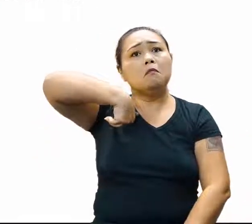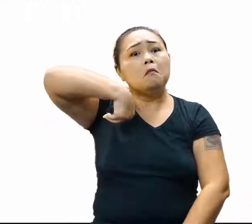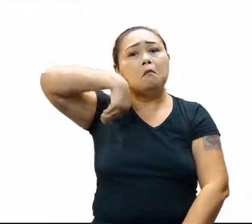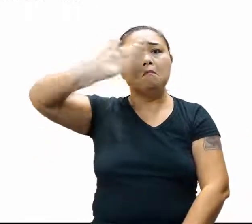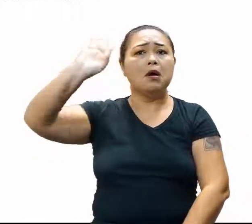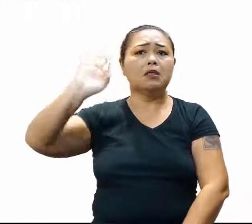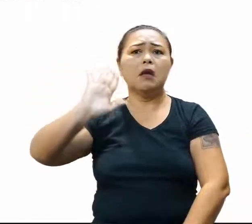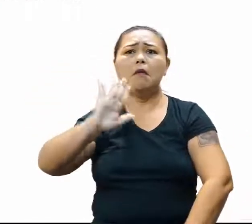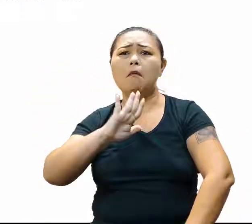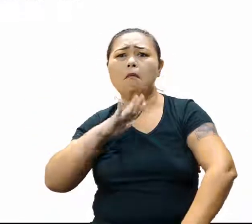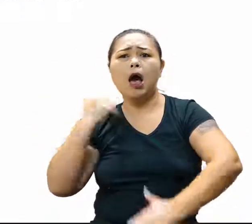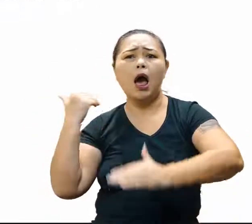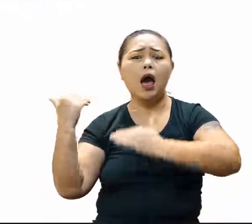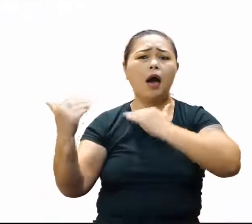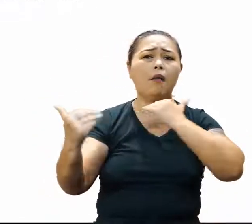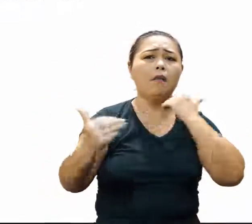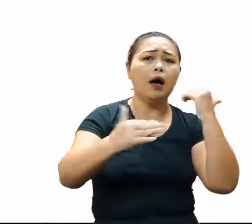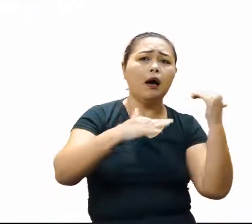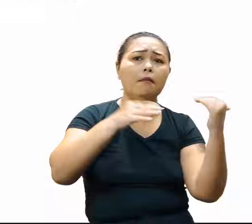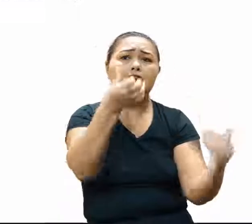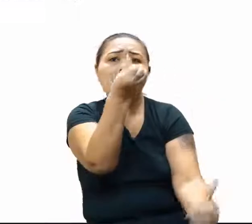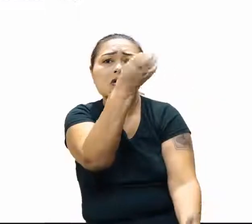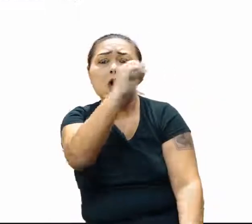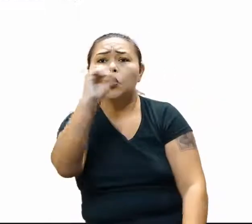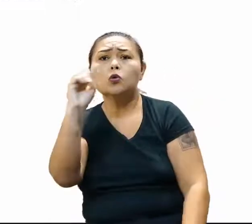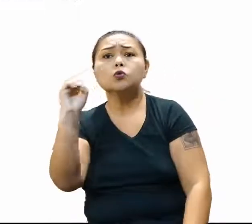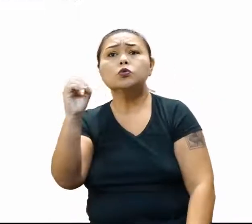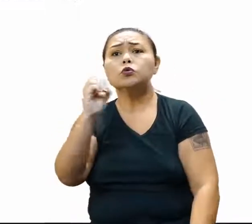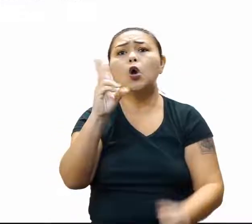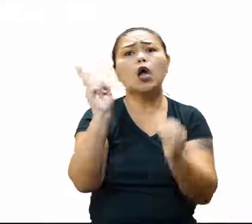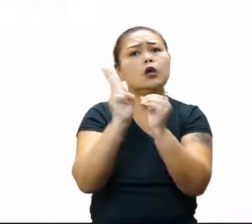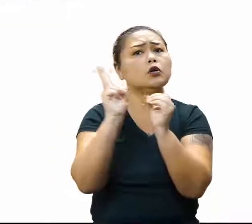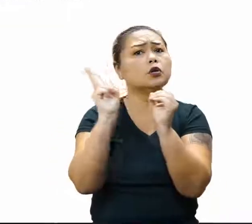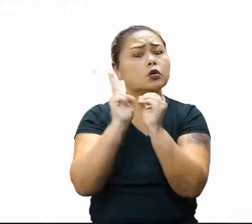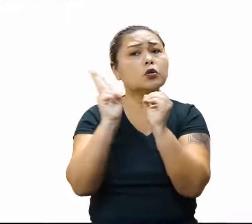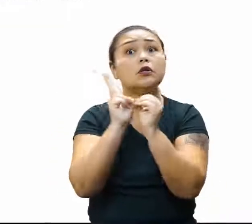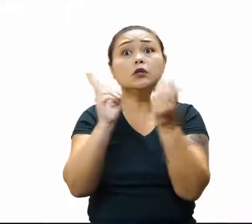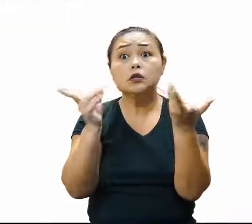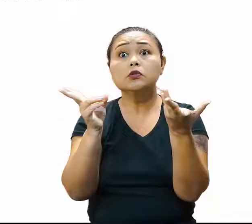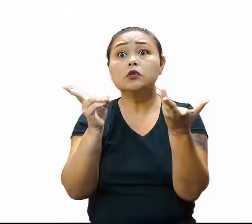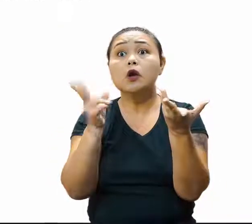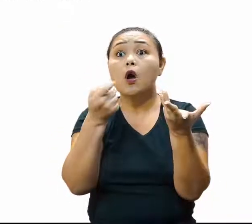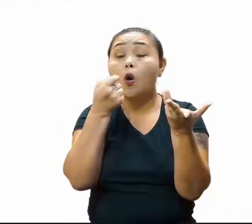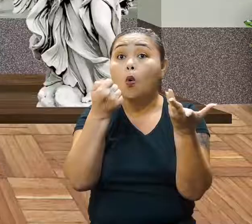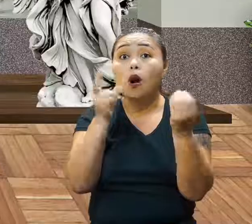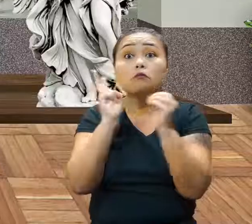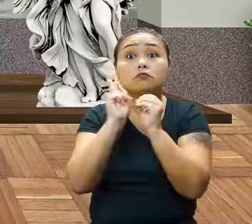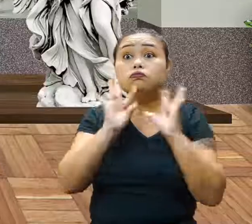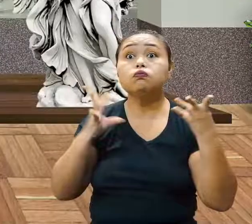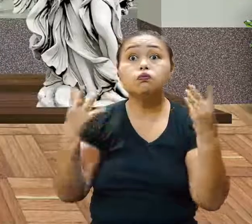professor! Quase um genocídio. Exatamente. Vem para mim.